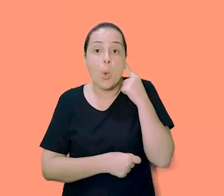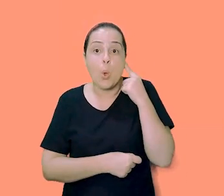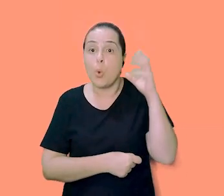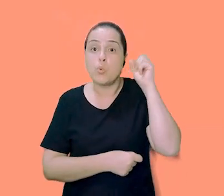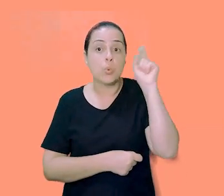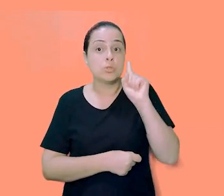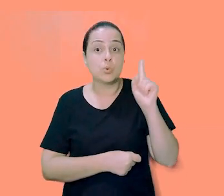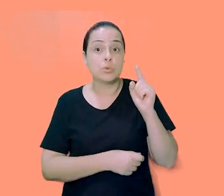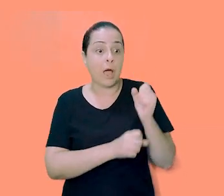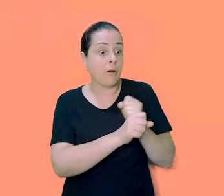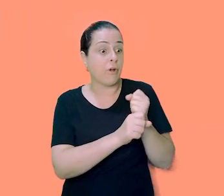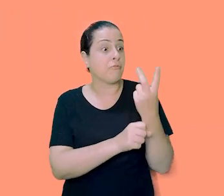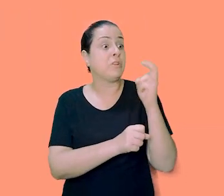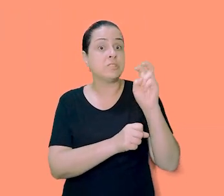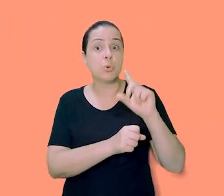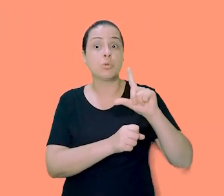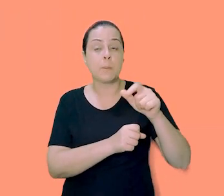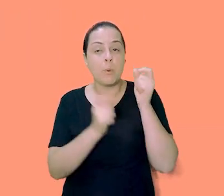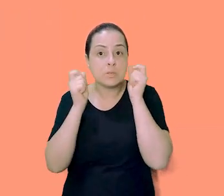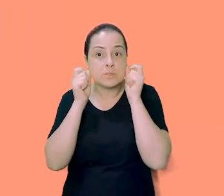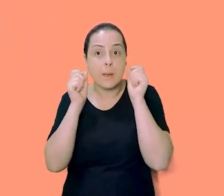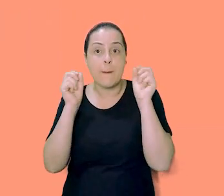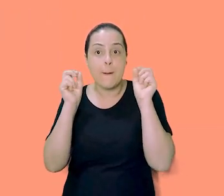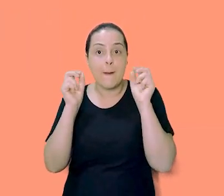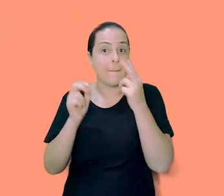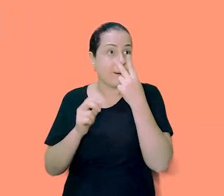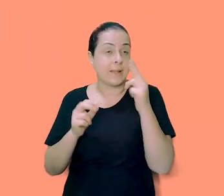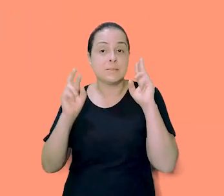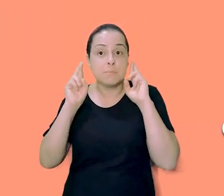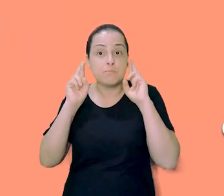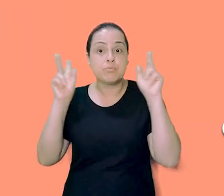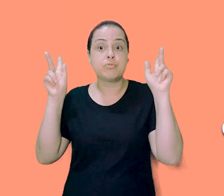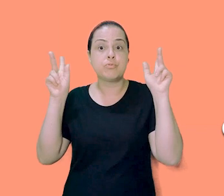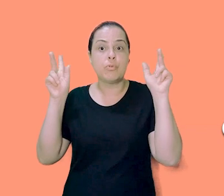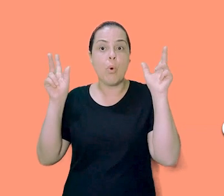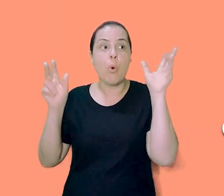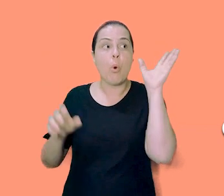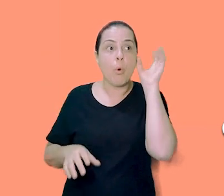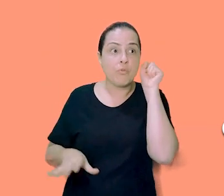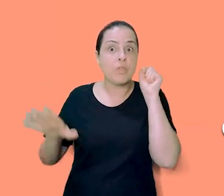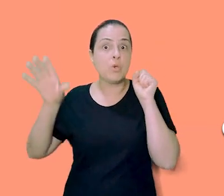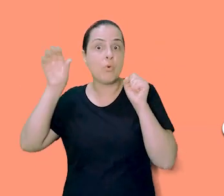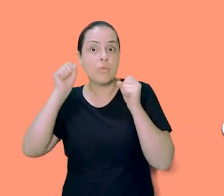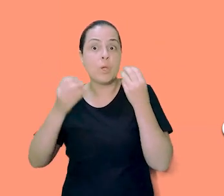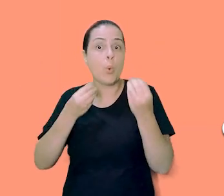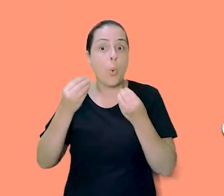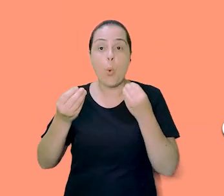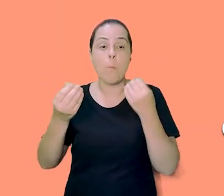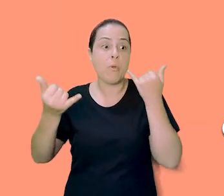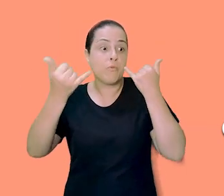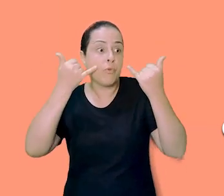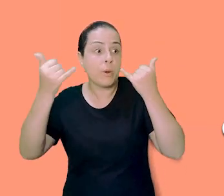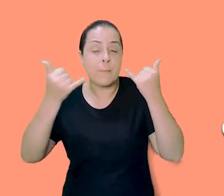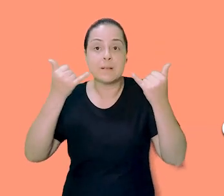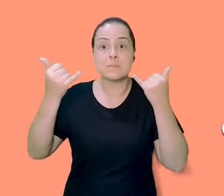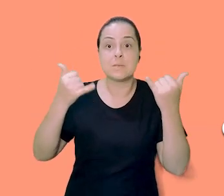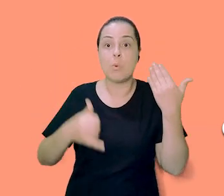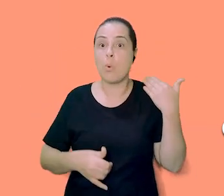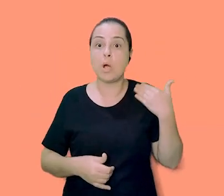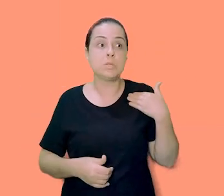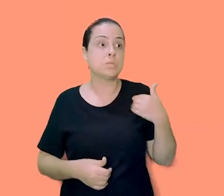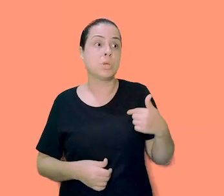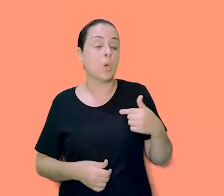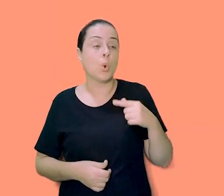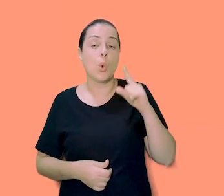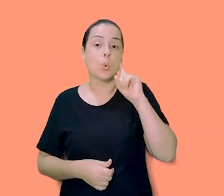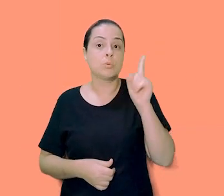você passa a ouvir, também é algo que assusta, né? Como é que eu lido com tanta informação que eu não